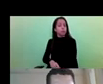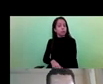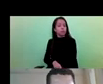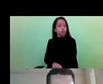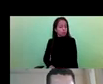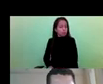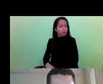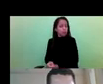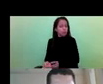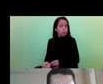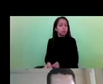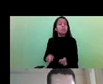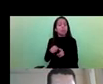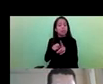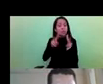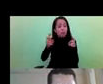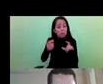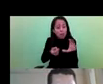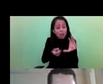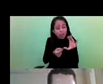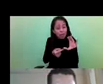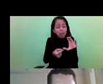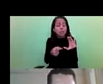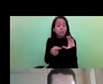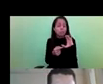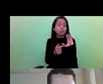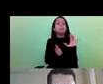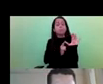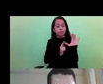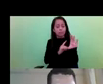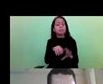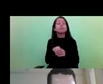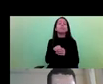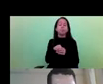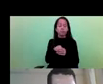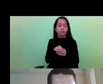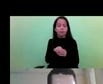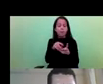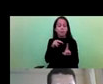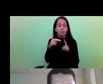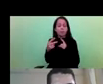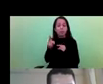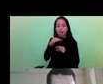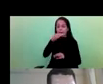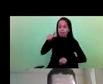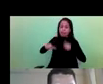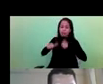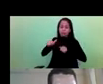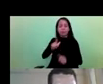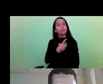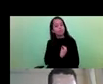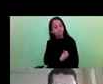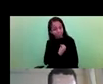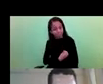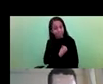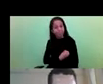O capitalismo, muito presente nas perspectivas críticas, de modo crítico e